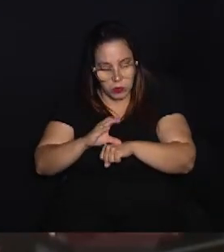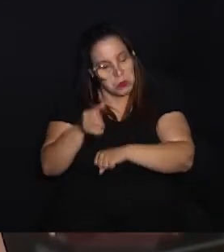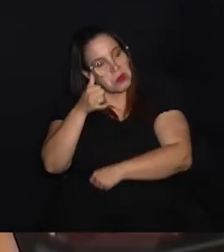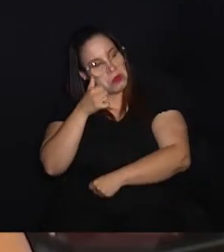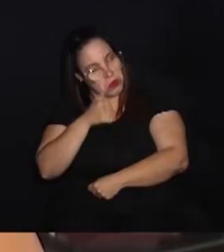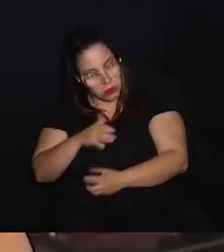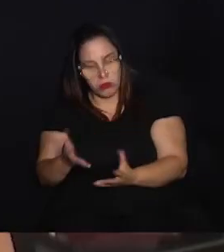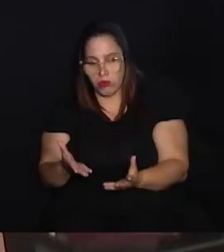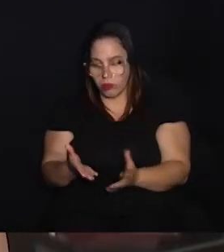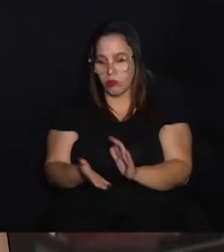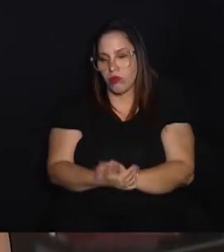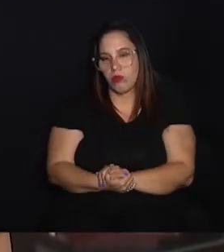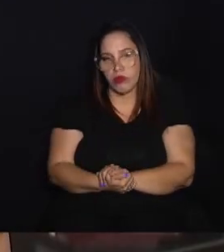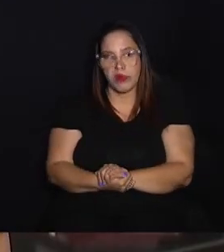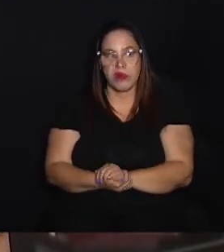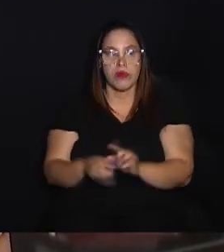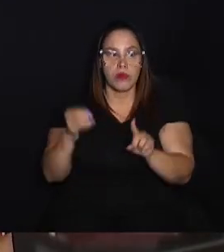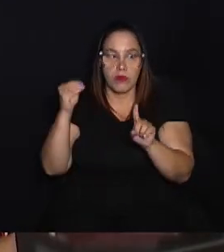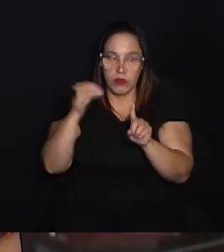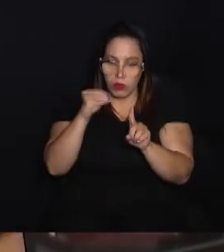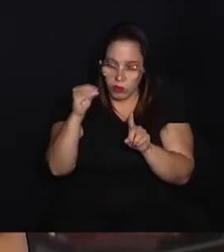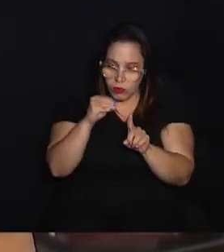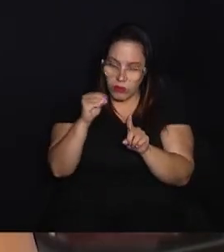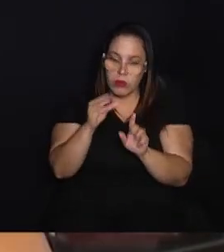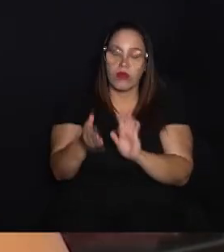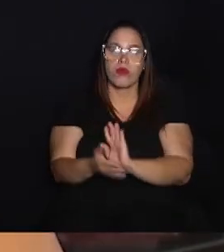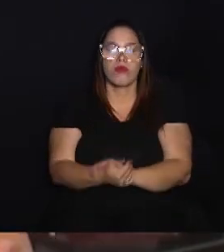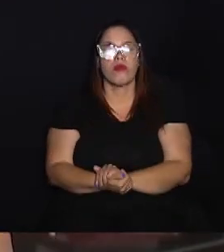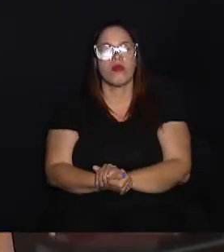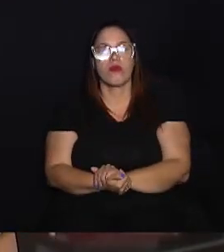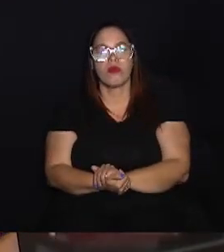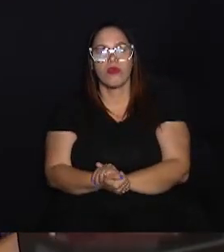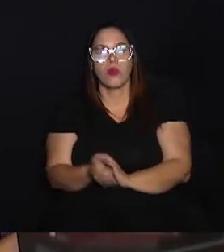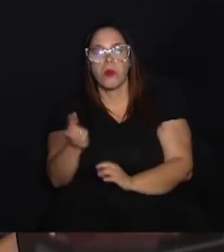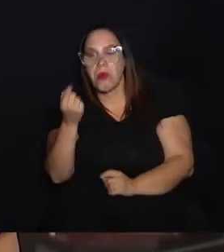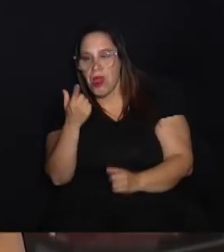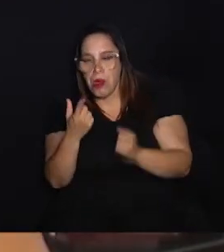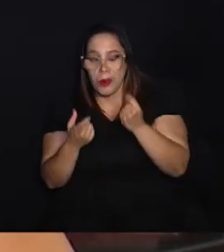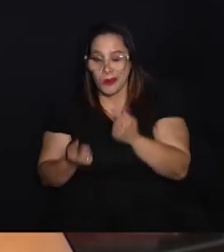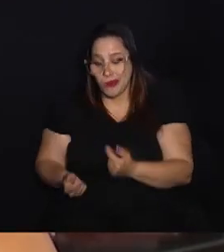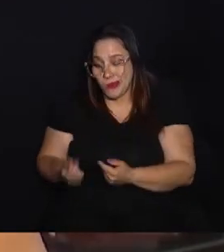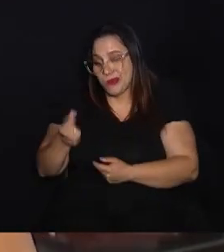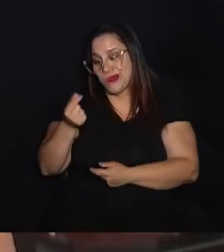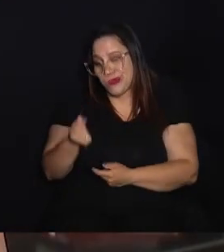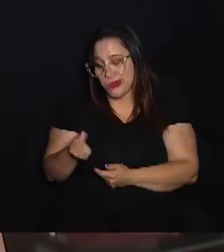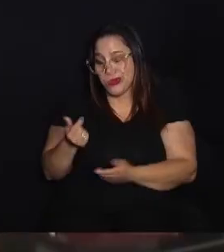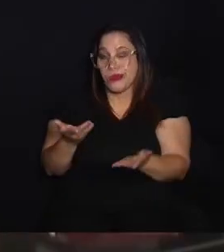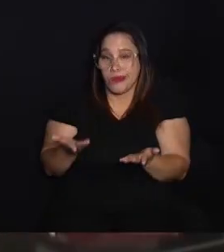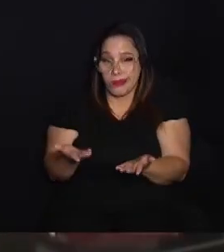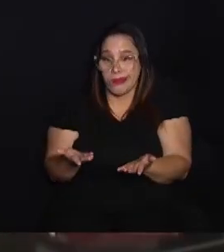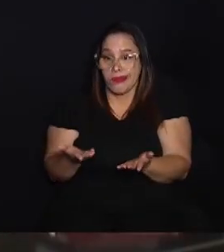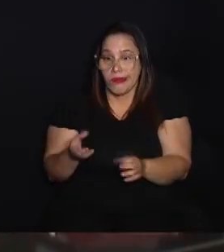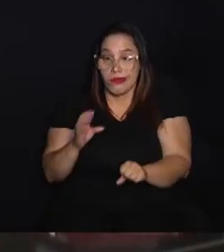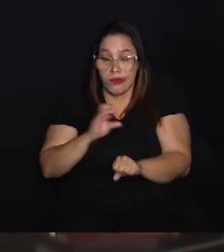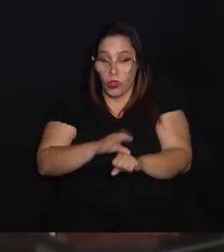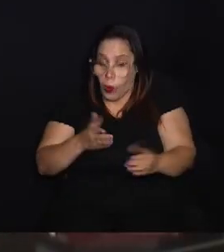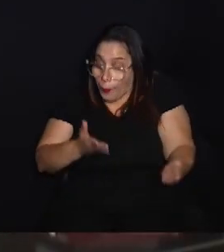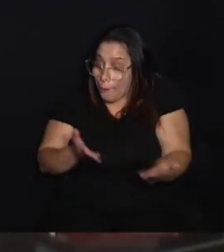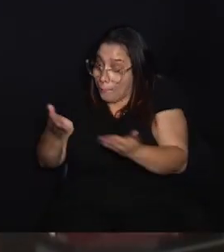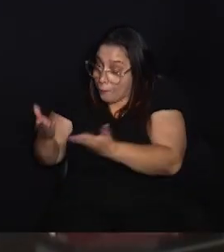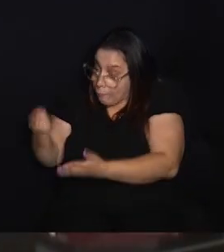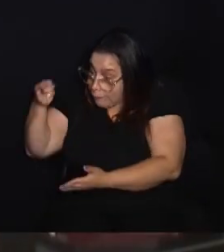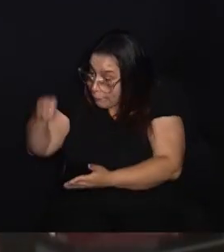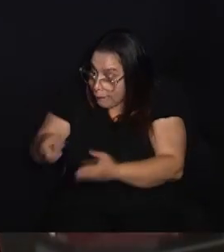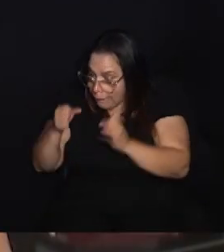né, que estão em situação vulnerável e têm poucos recursos, mas um curso dedicado a elas para que